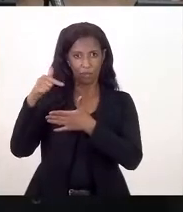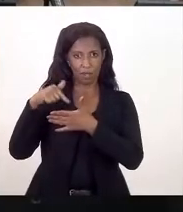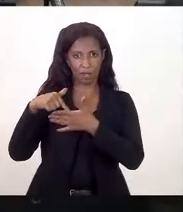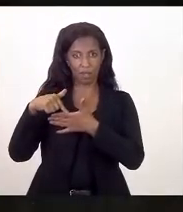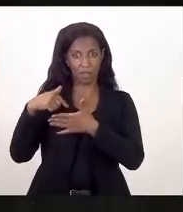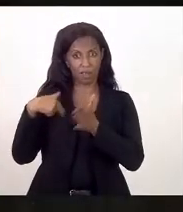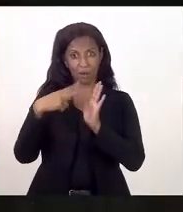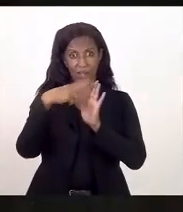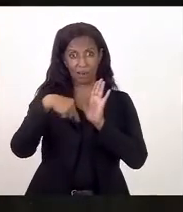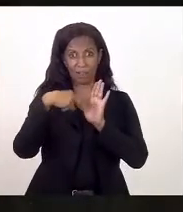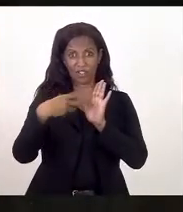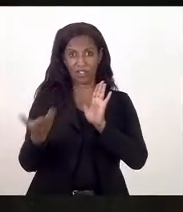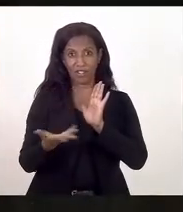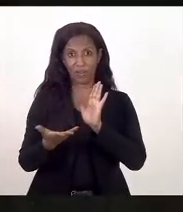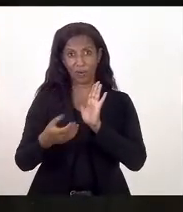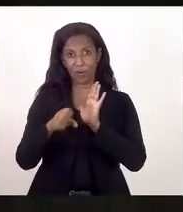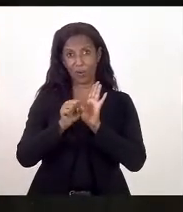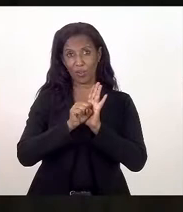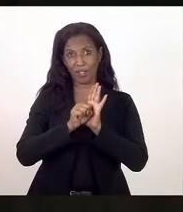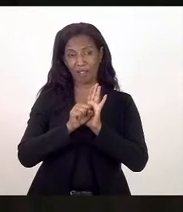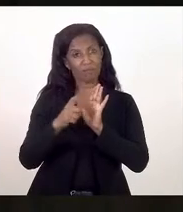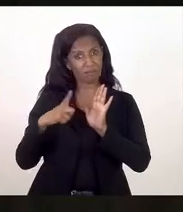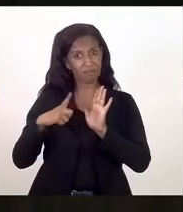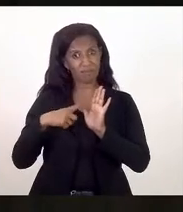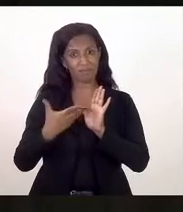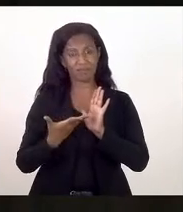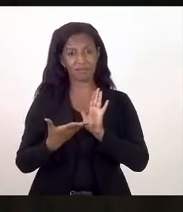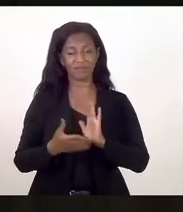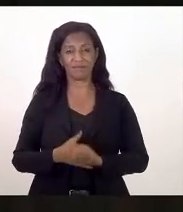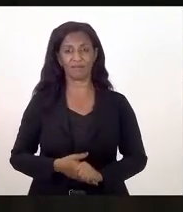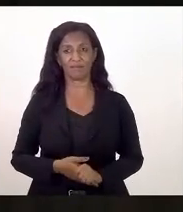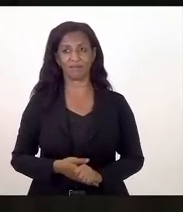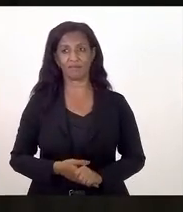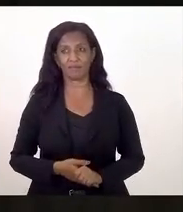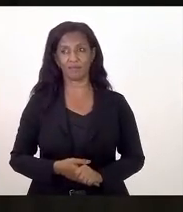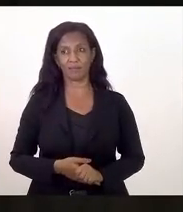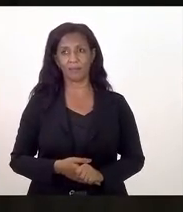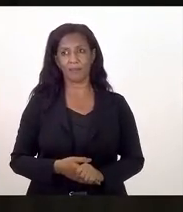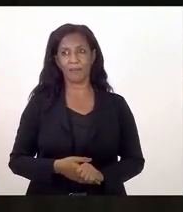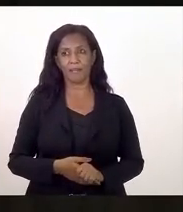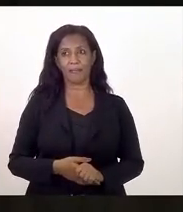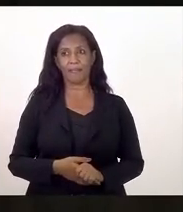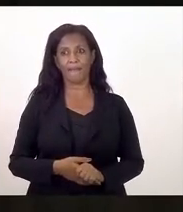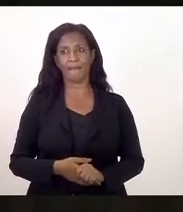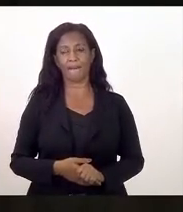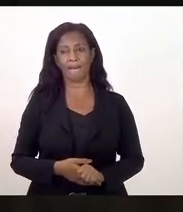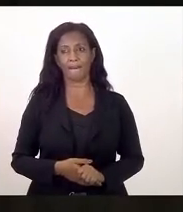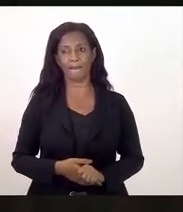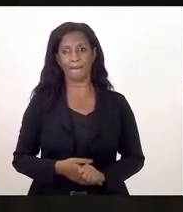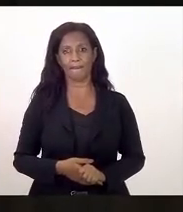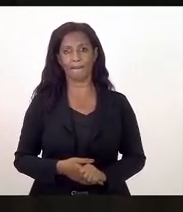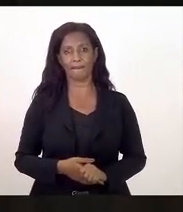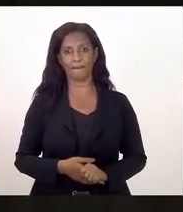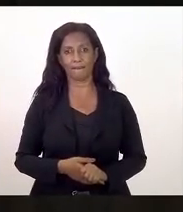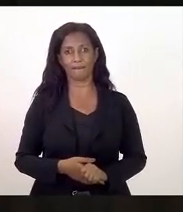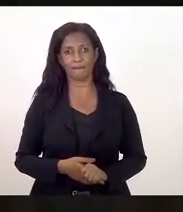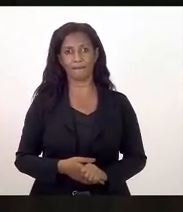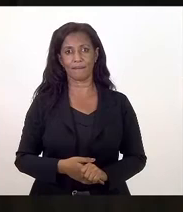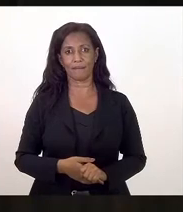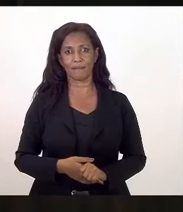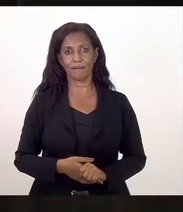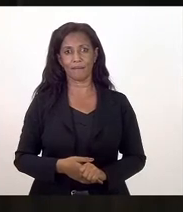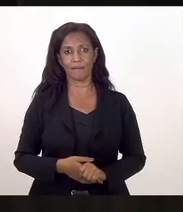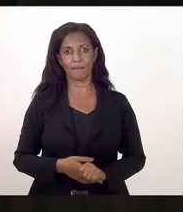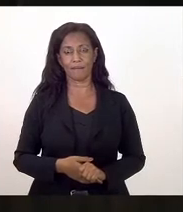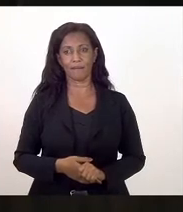Acabei de ler agora o anexo oitavo. Como não tem? Não, não. Falando isso. Falando um questionamento do INC sobre a... Então, a gente... Nós